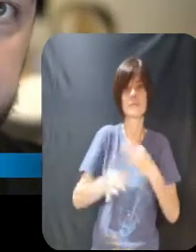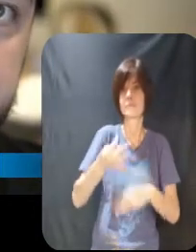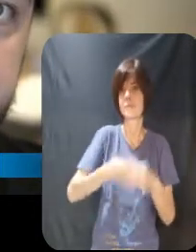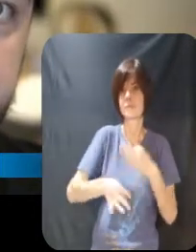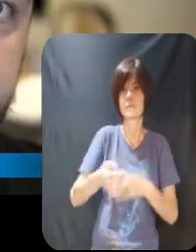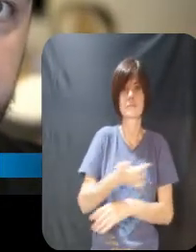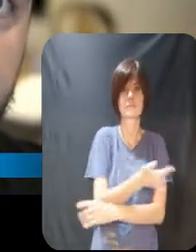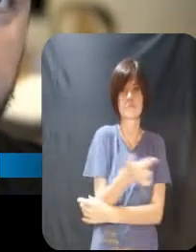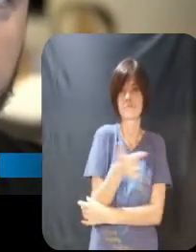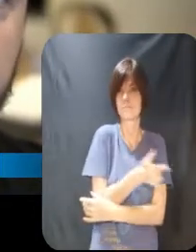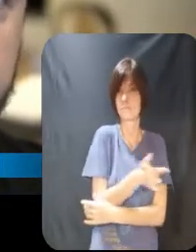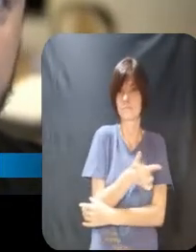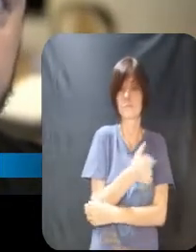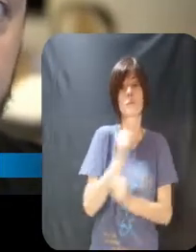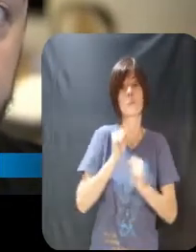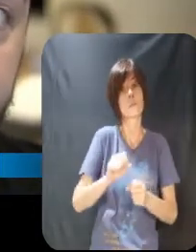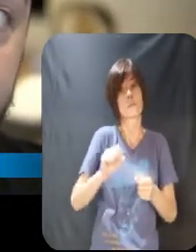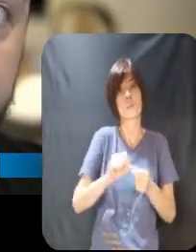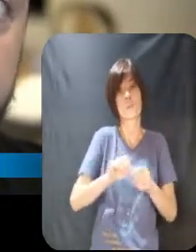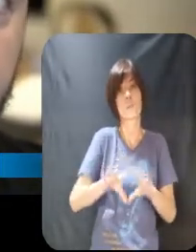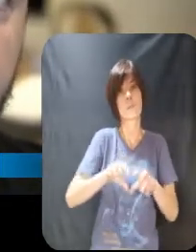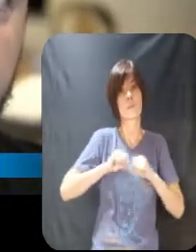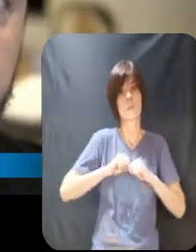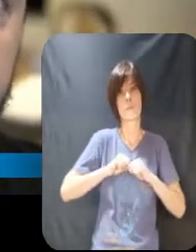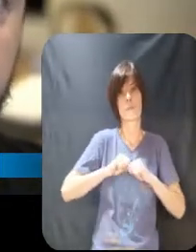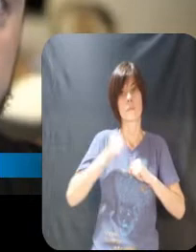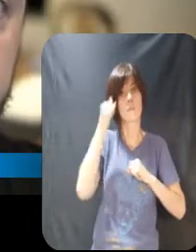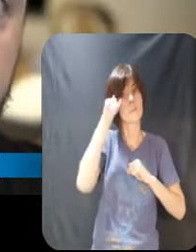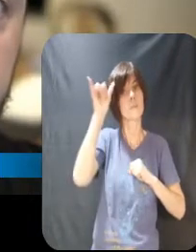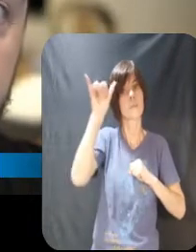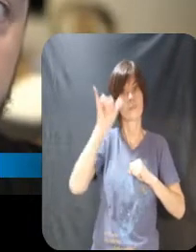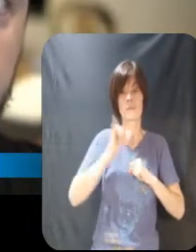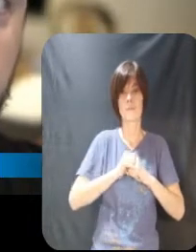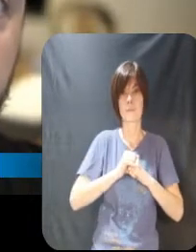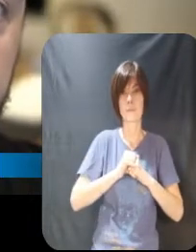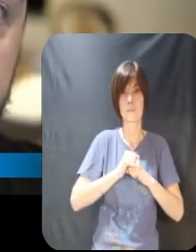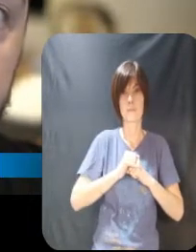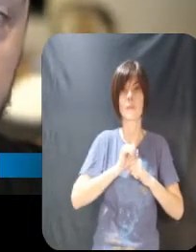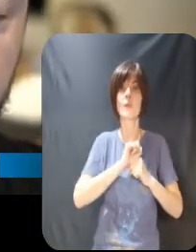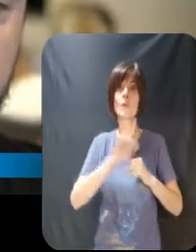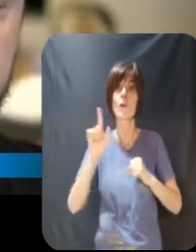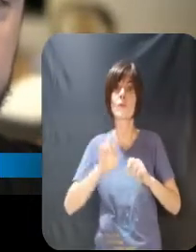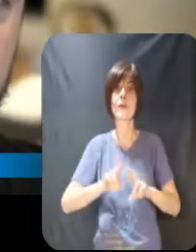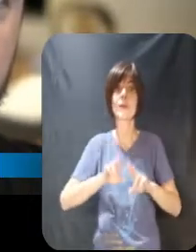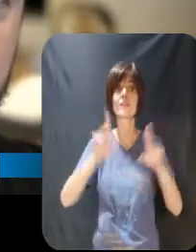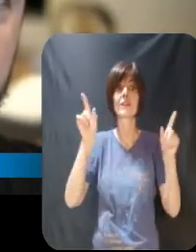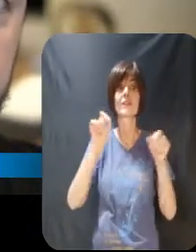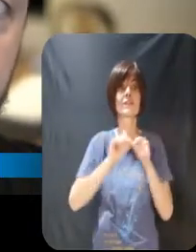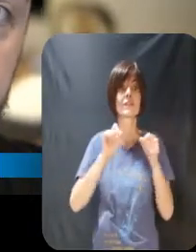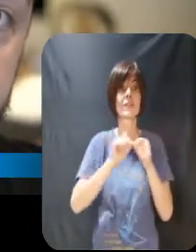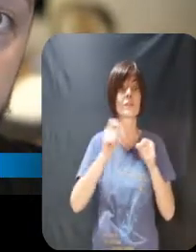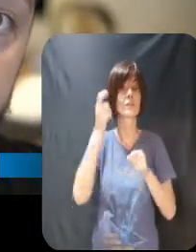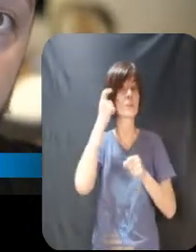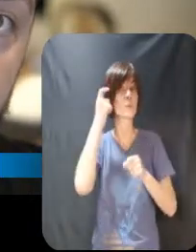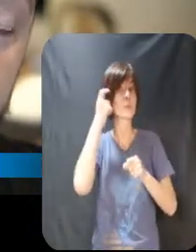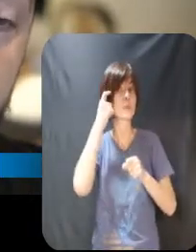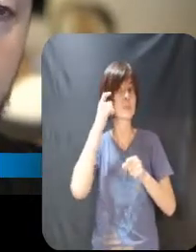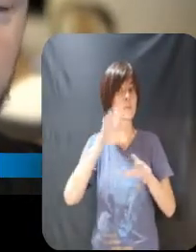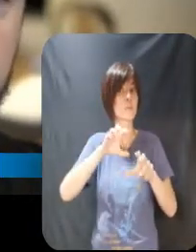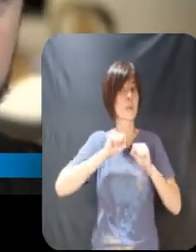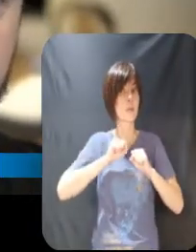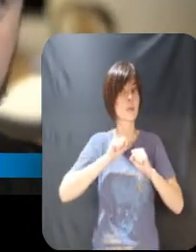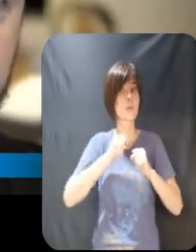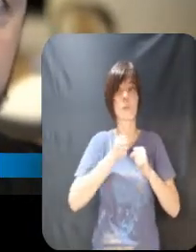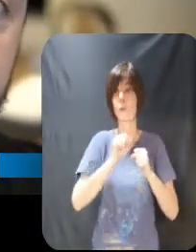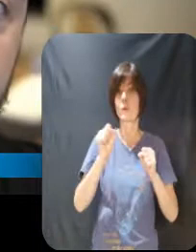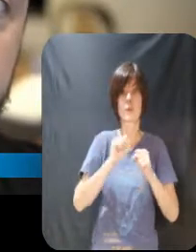ele. E eu vou mostrar a diferença que faz, a maneira como a gente está pegando ou não pegando ele, para chegar no que é o cenário brasileiro atual